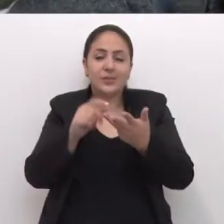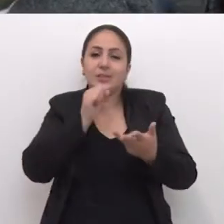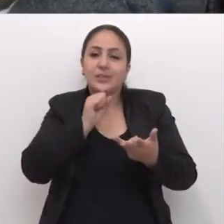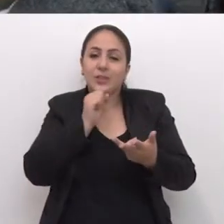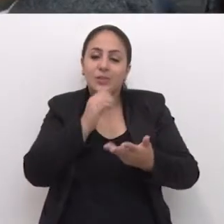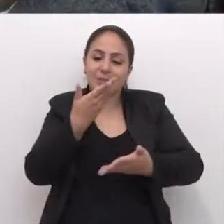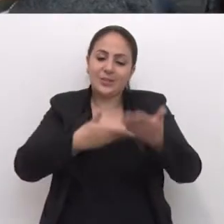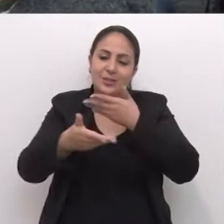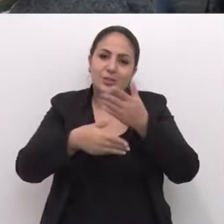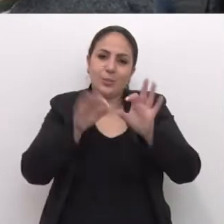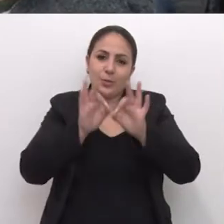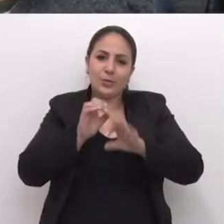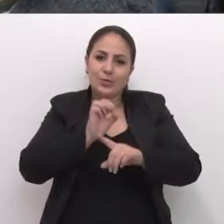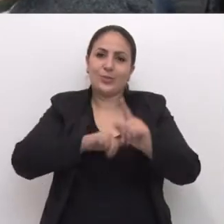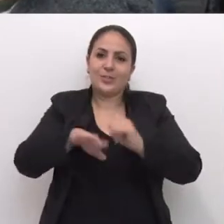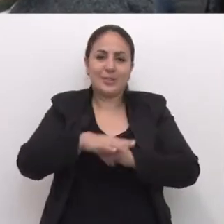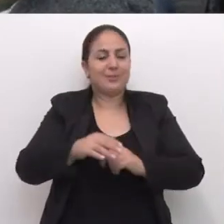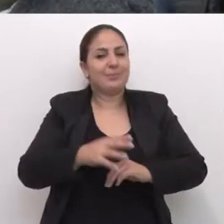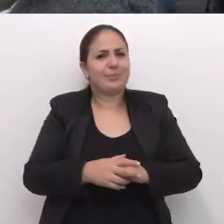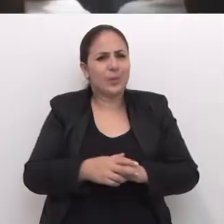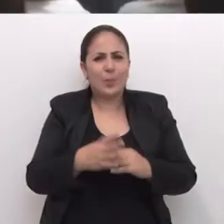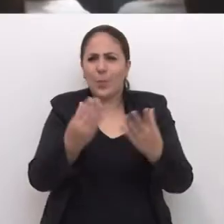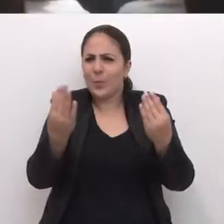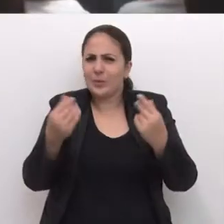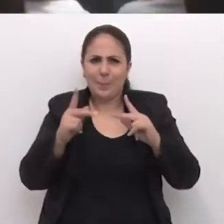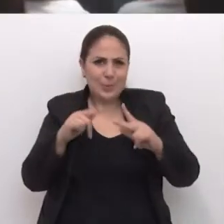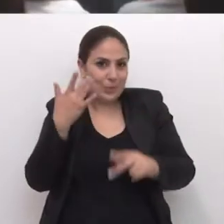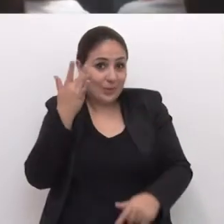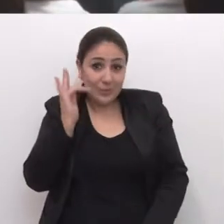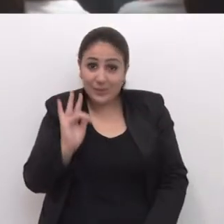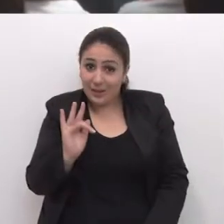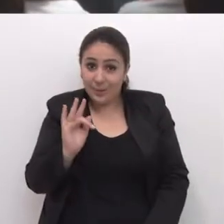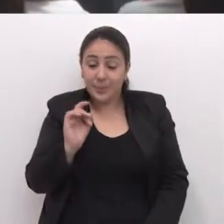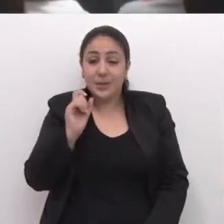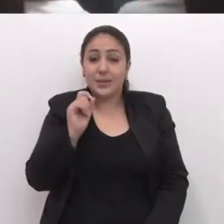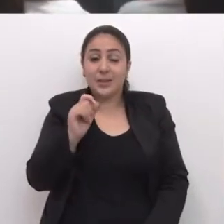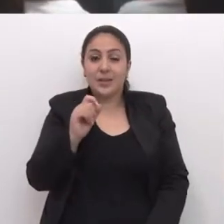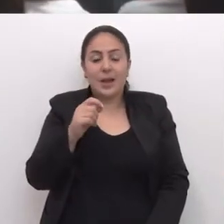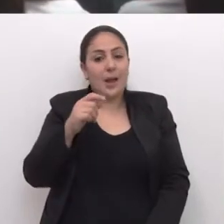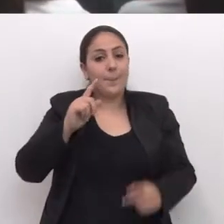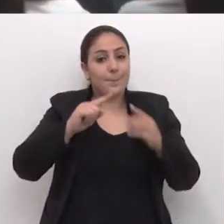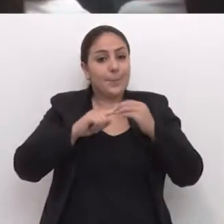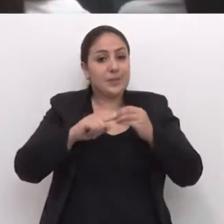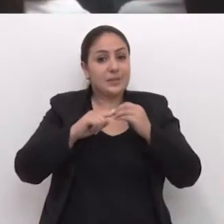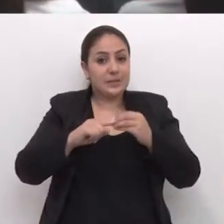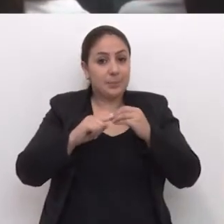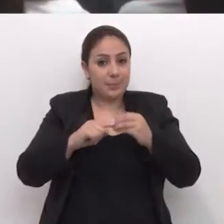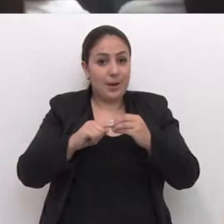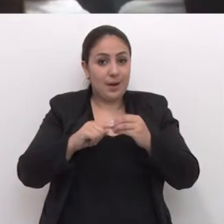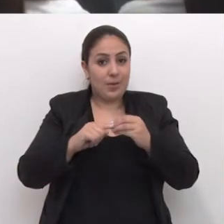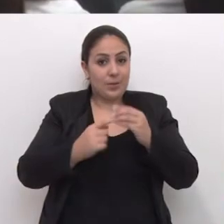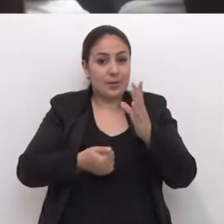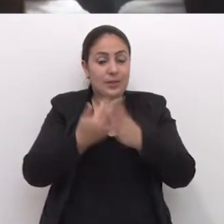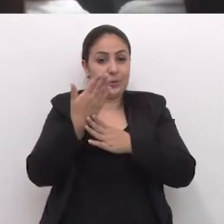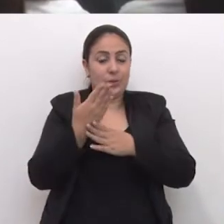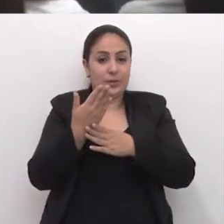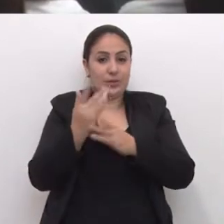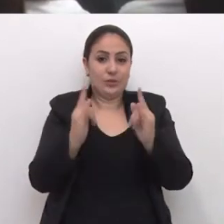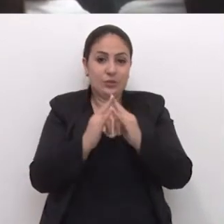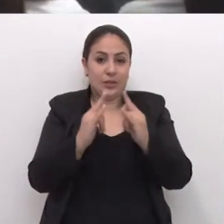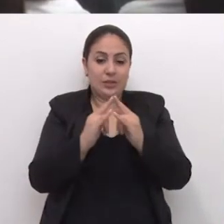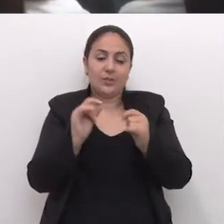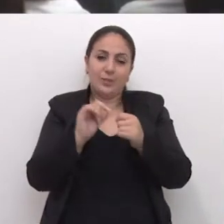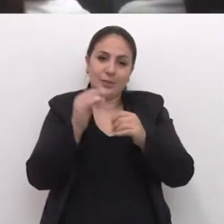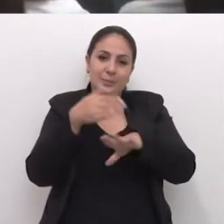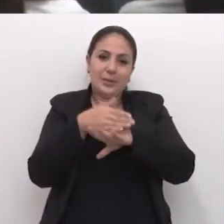que são atendidos nos projetos sociais. O que muita gente não sabe é que um dos mentores da entidade fez parte